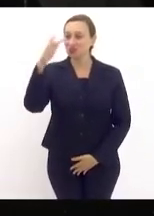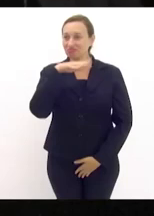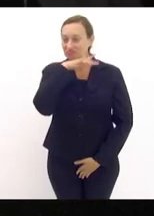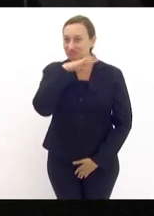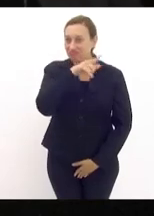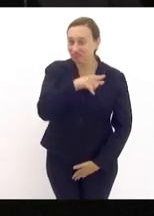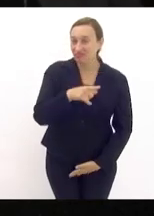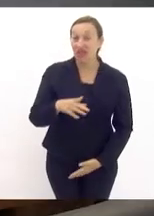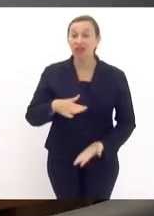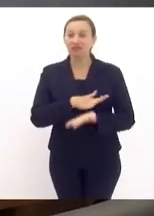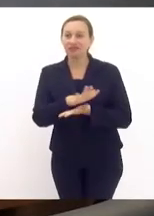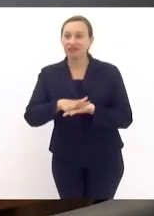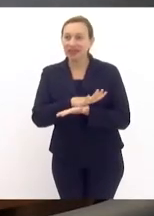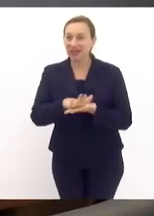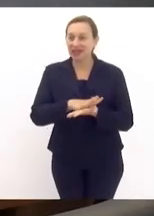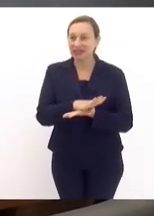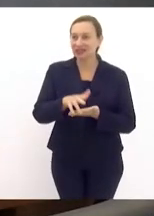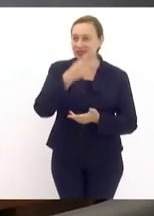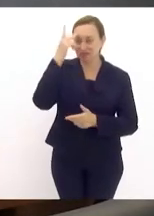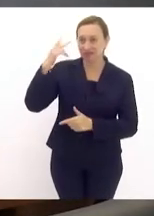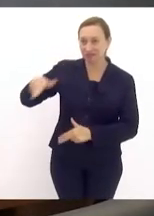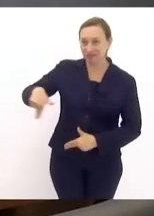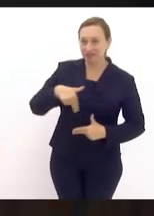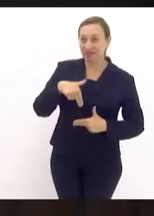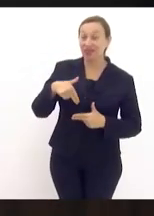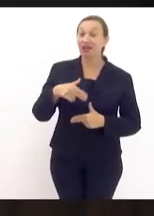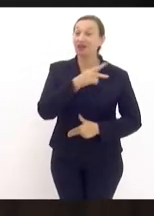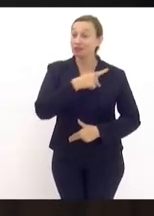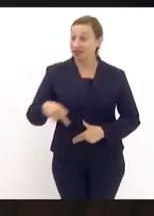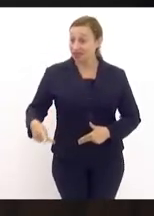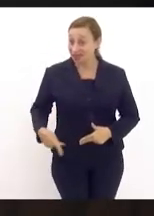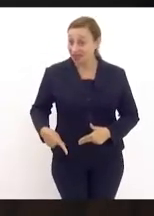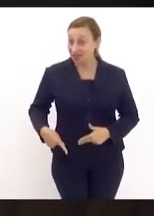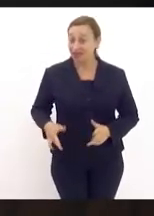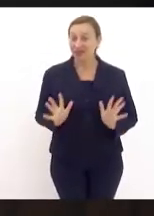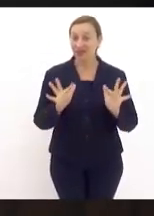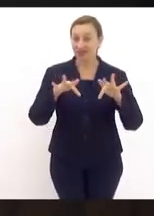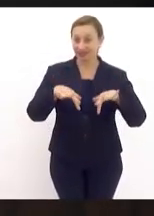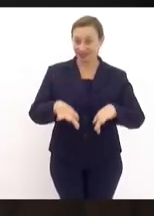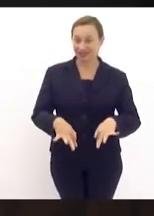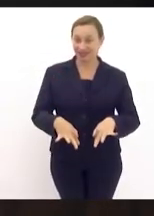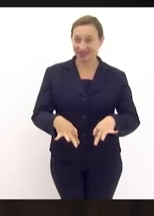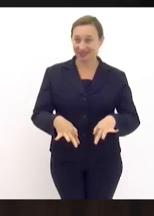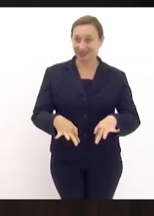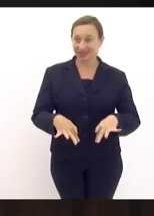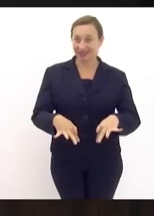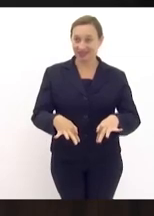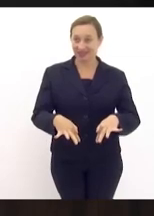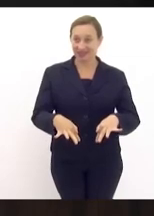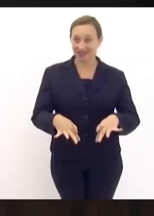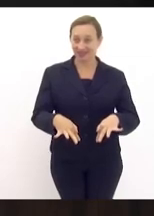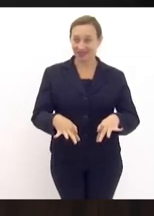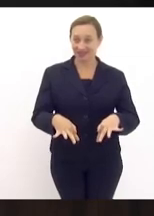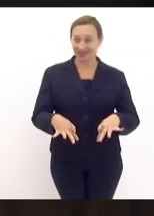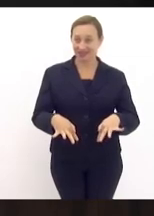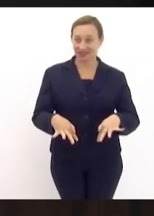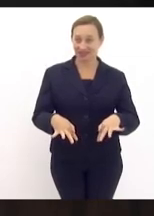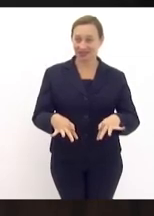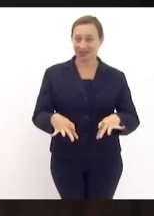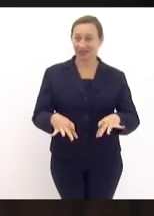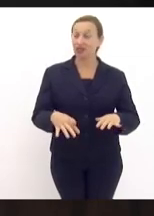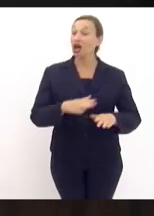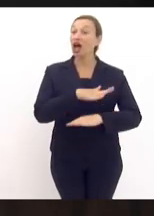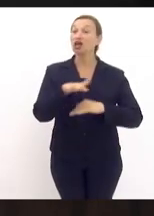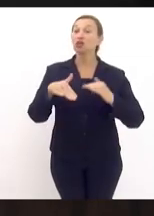Não havendo mais oradores inscritos, a presidência declara encerrada a presente sessão,